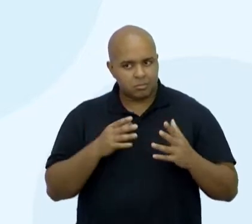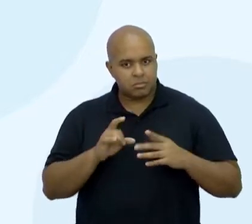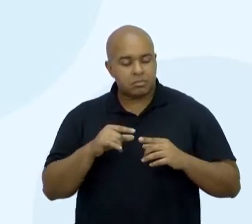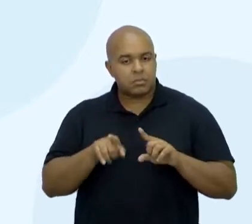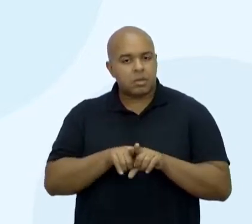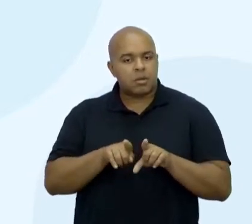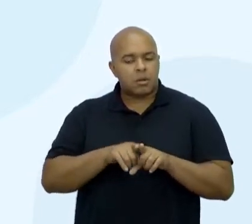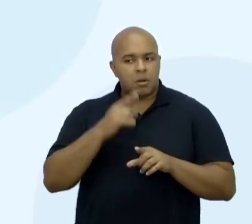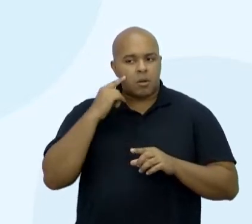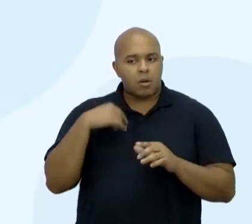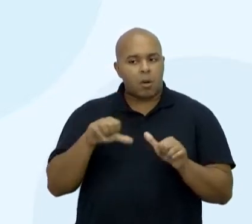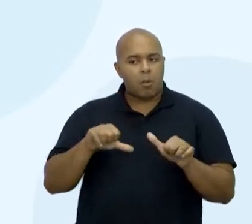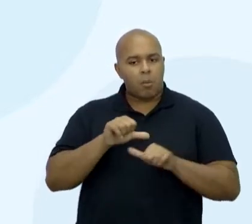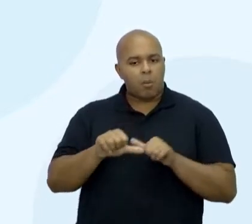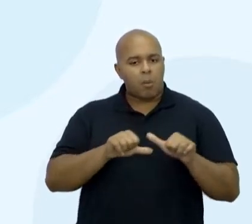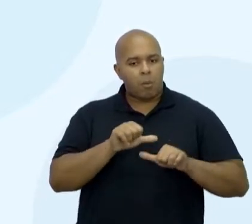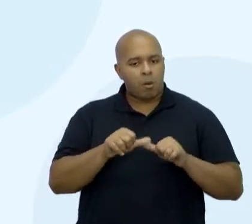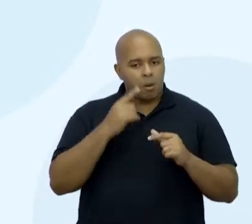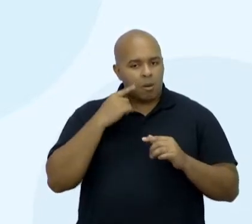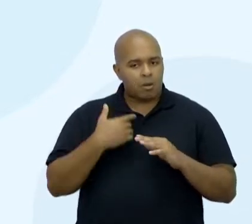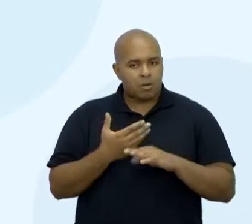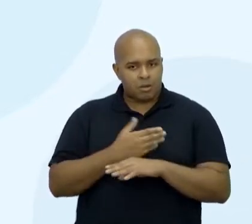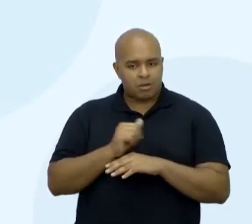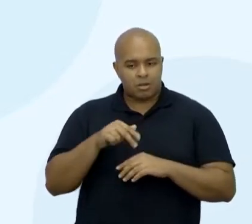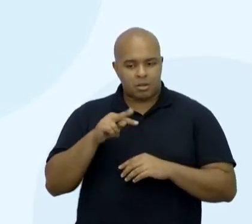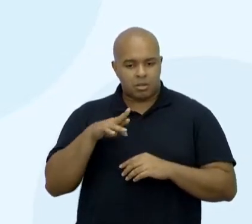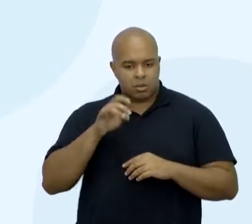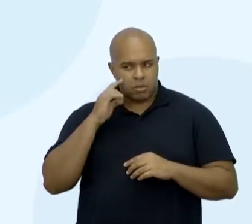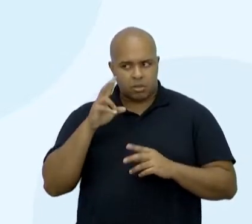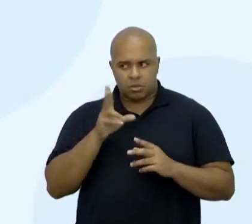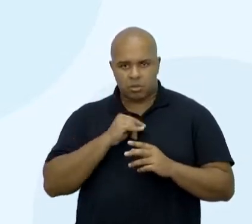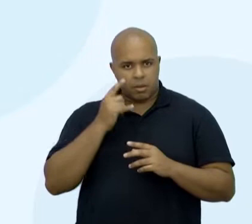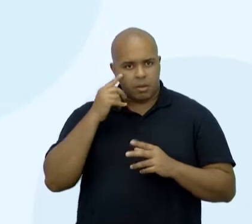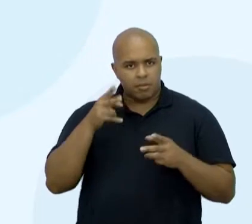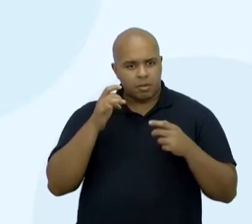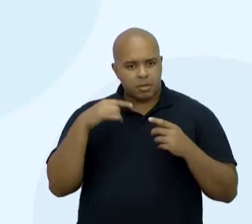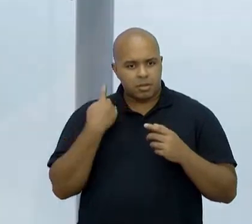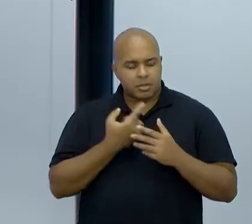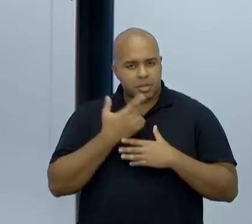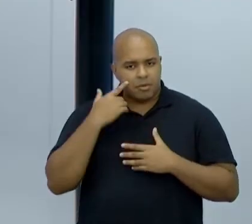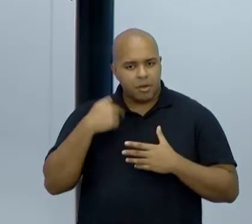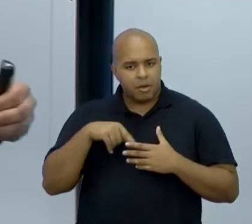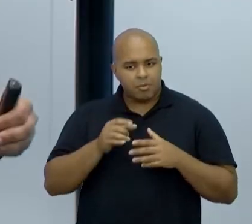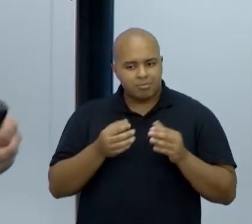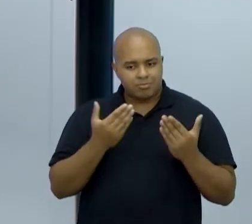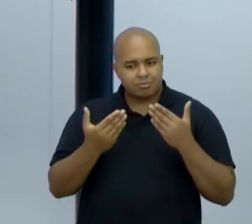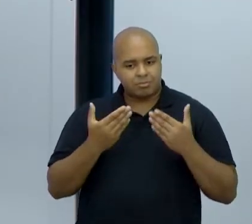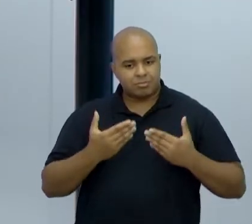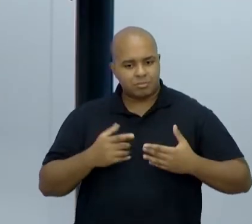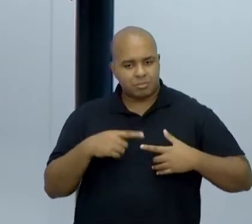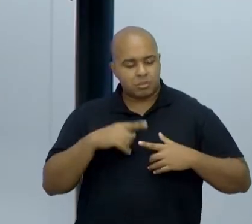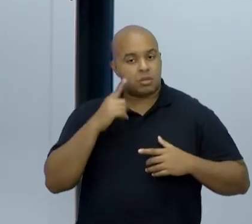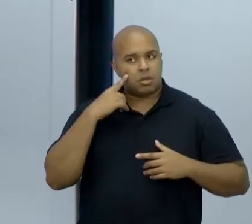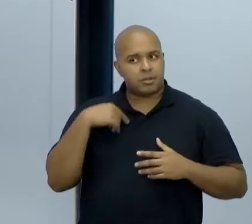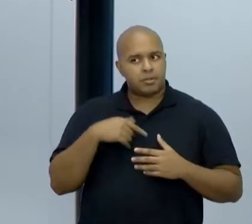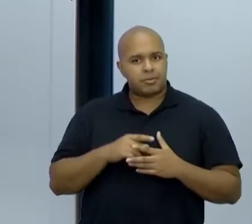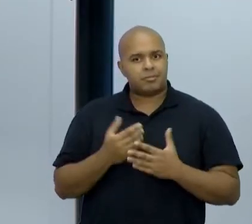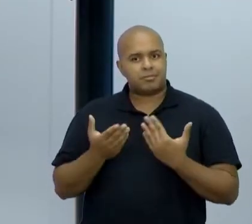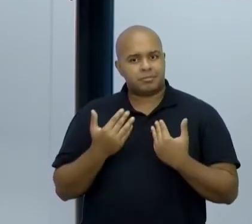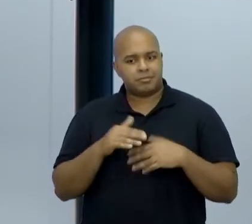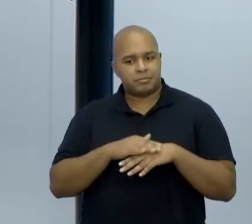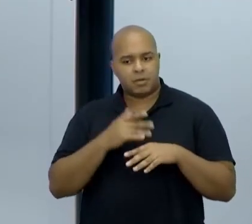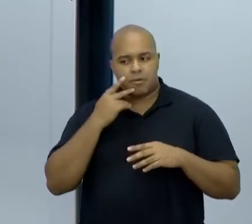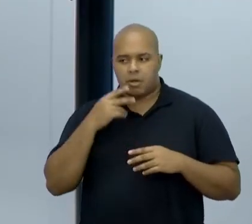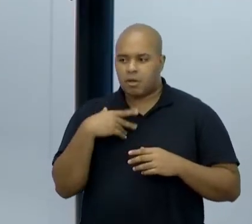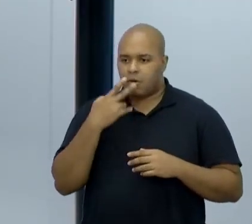e às modificações antrópicas. Nossa, então percebam que a gente vai relacionar, então a gente vai conversar e